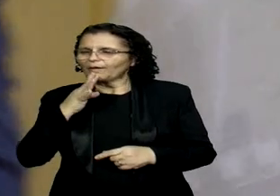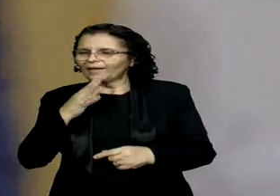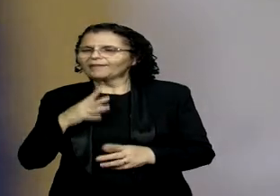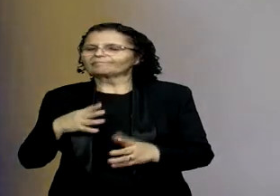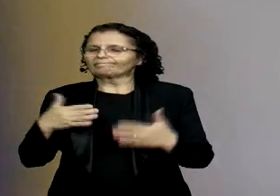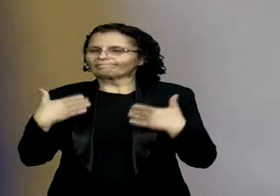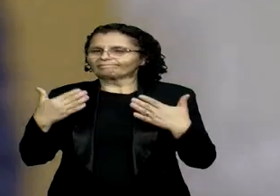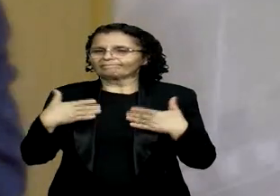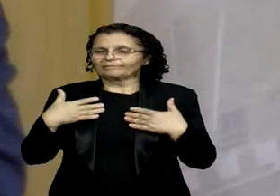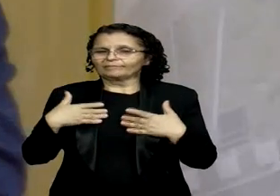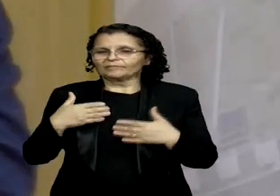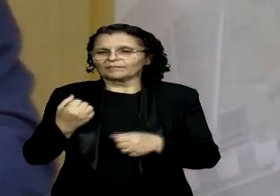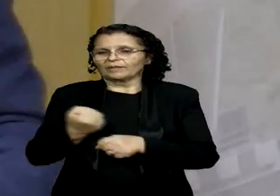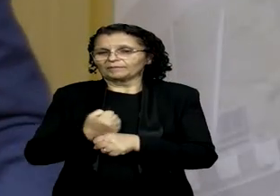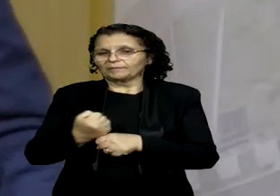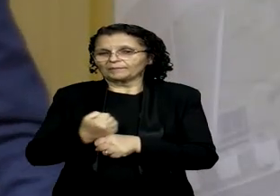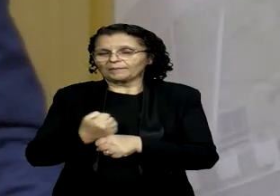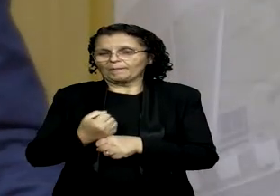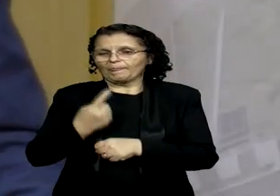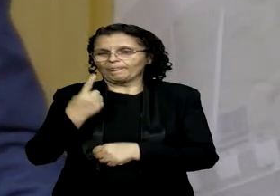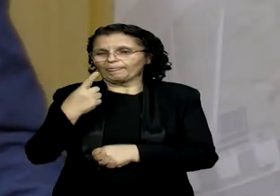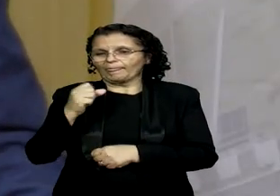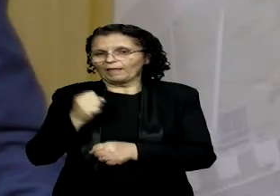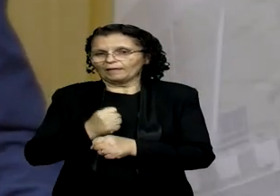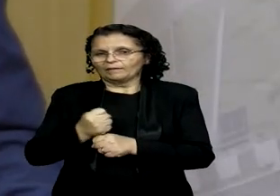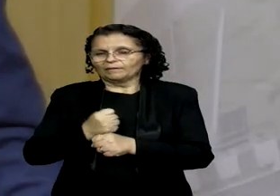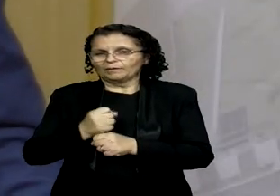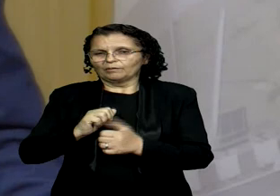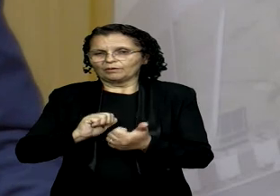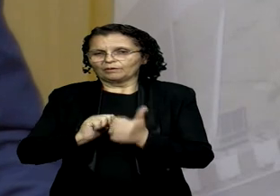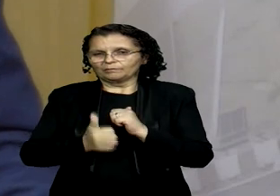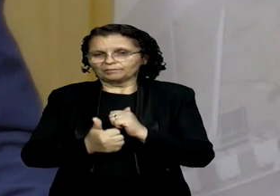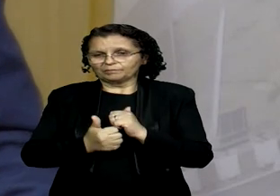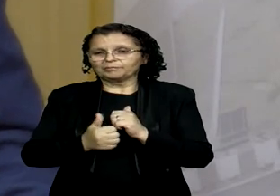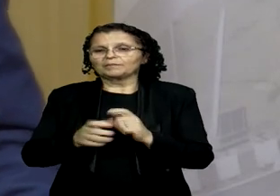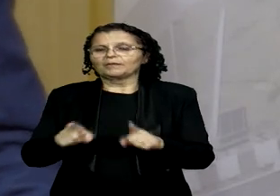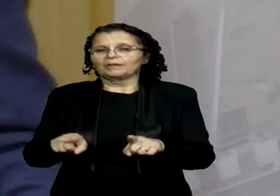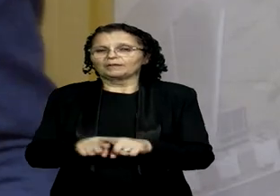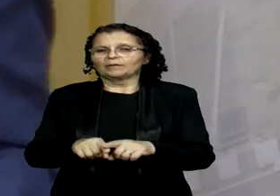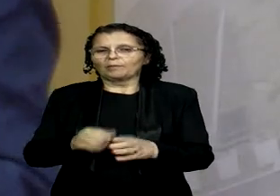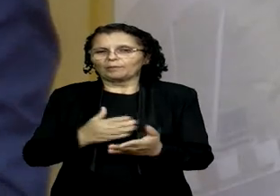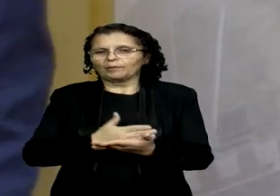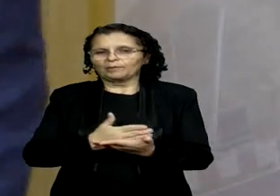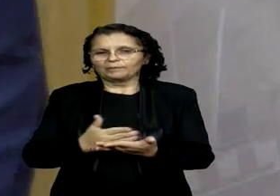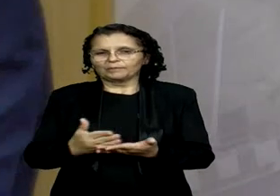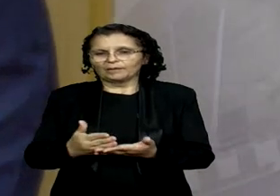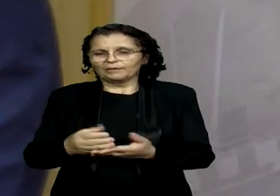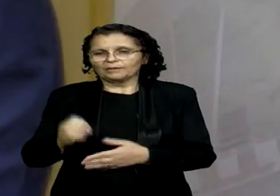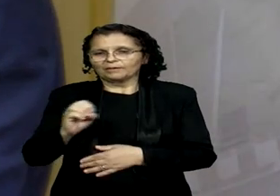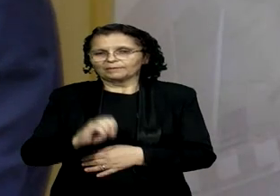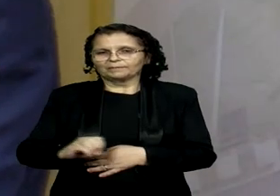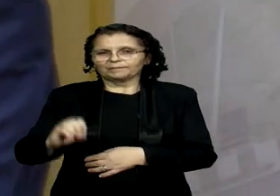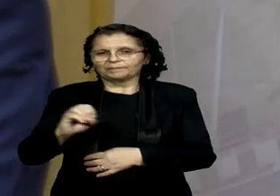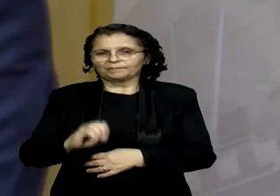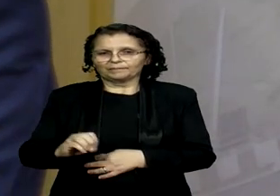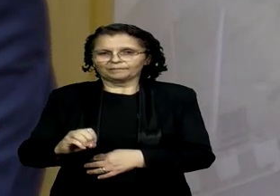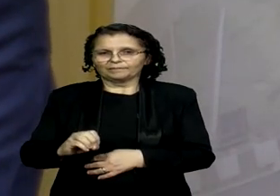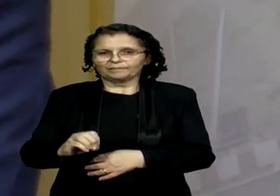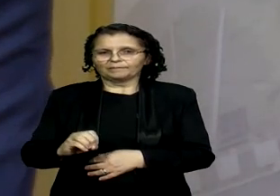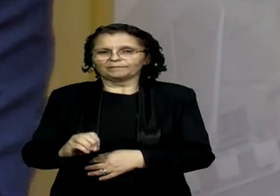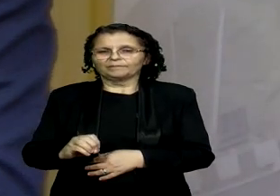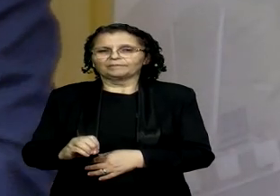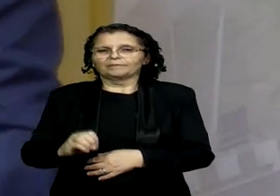conhece. Durante muito tempo, durante 10 anos, foi jogador de futebol de salão, iniciou na cidade de Osasco, iniciou no